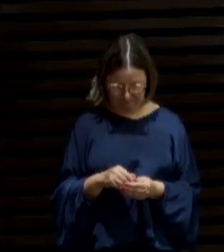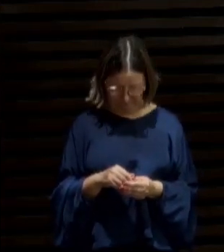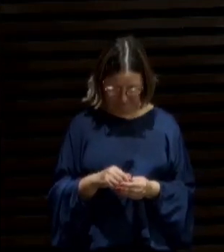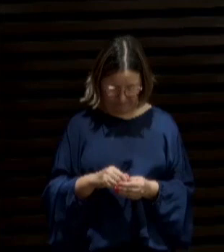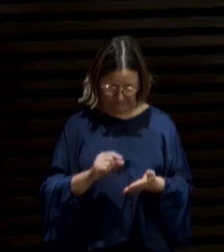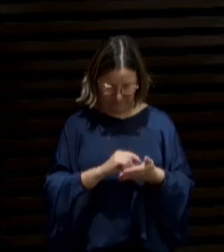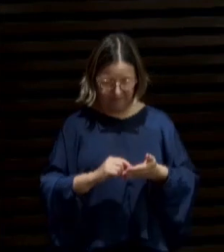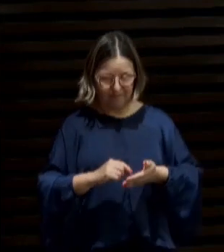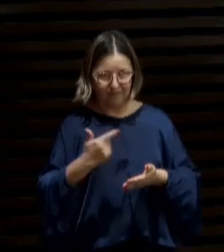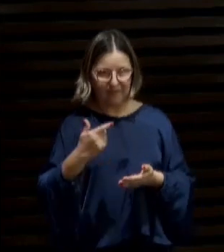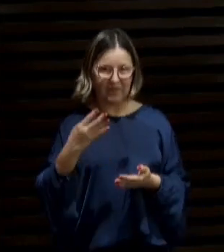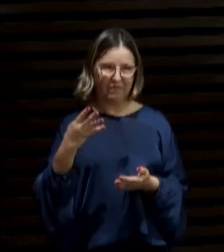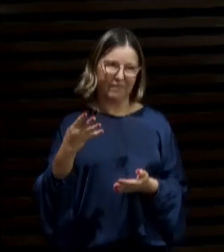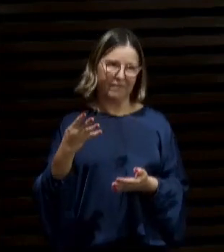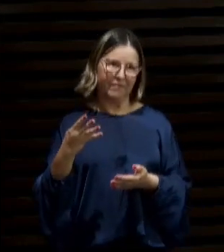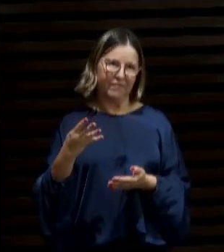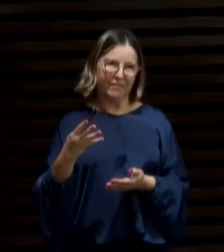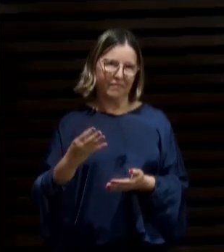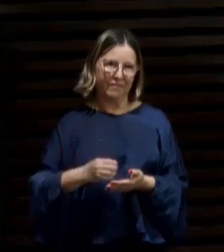verso 24.